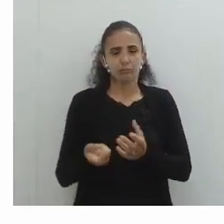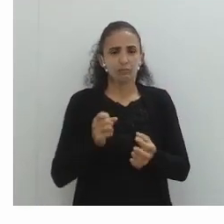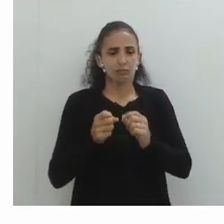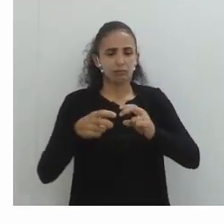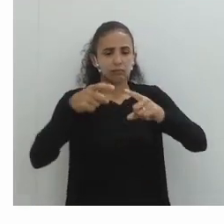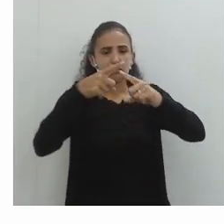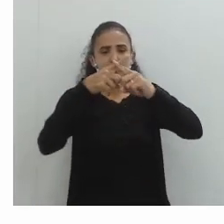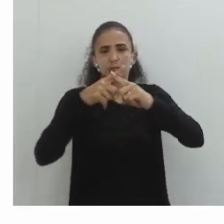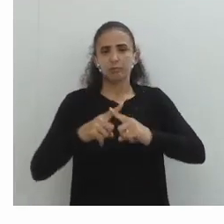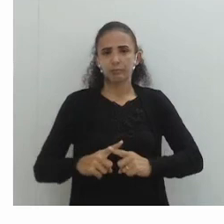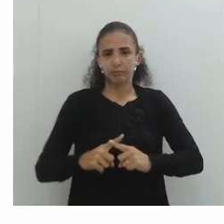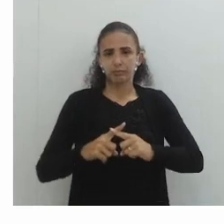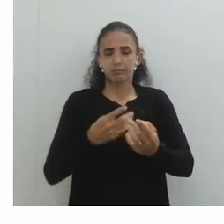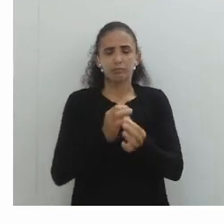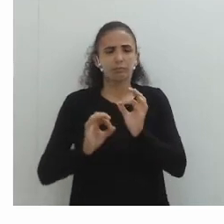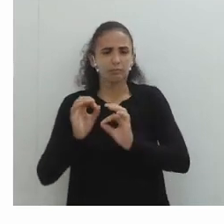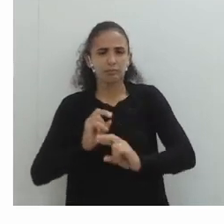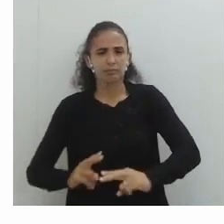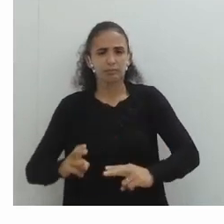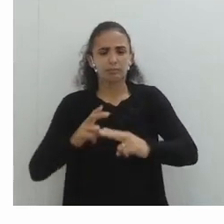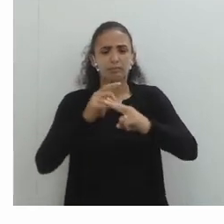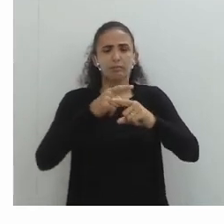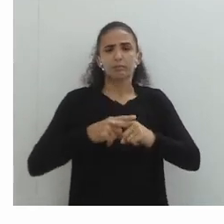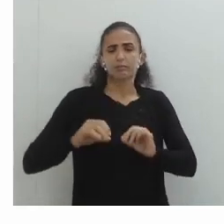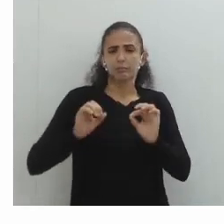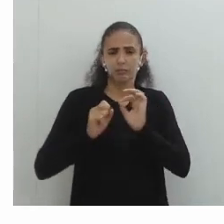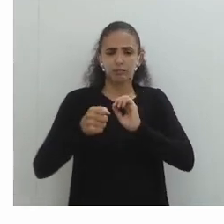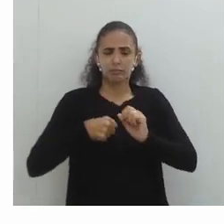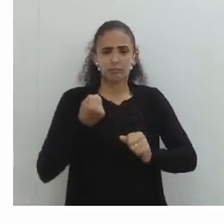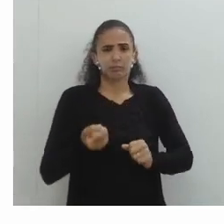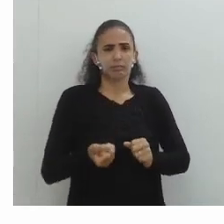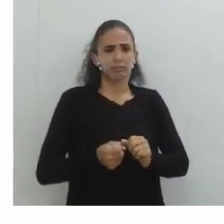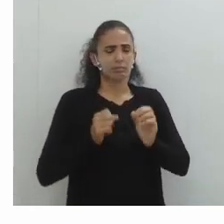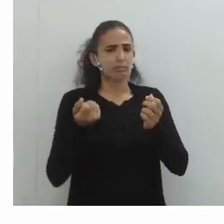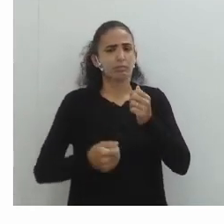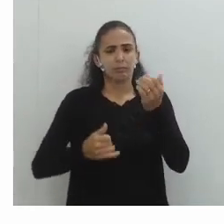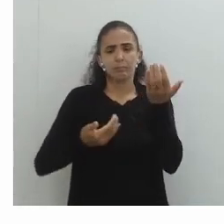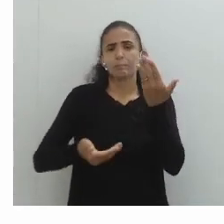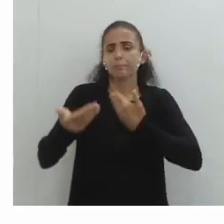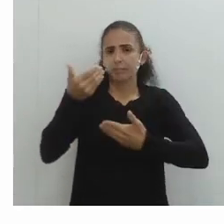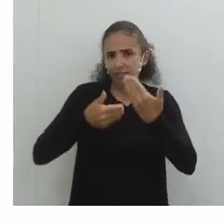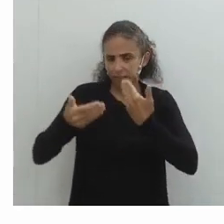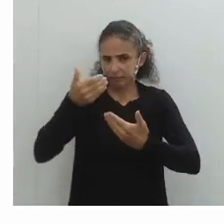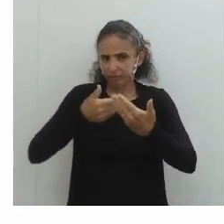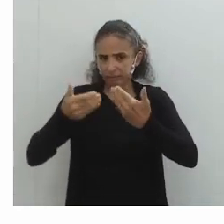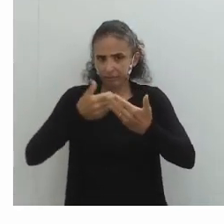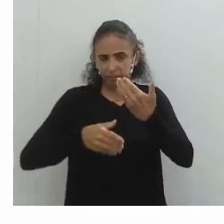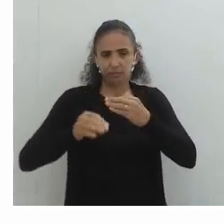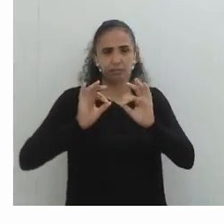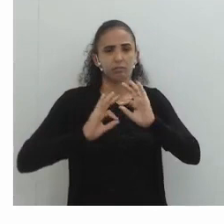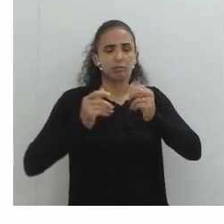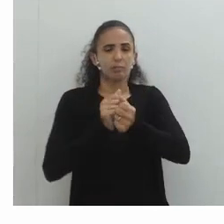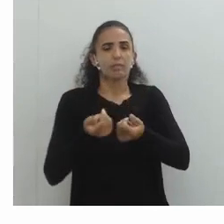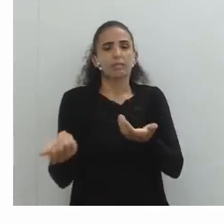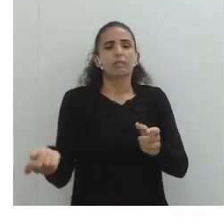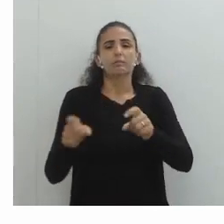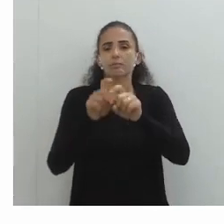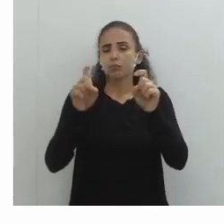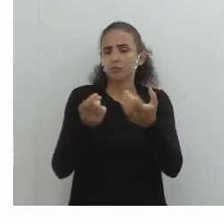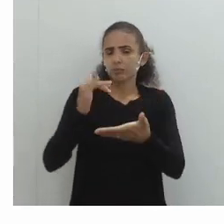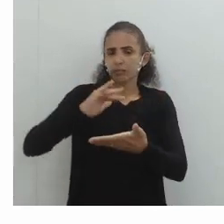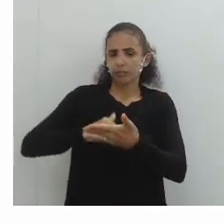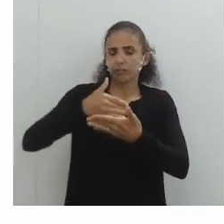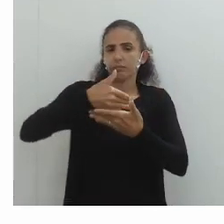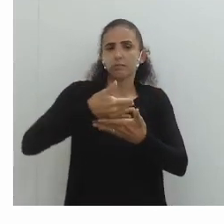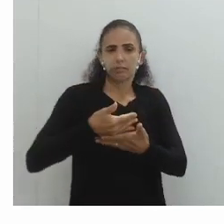ofensivo, ou o campo defensivo, ou o campo do ataque. Se eu jogo, eu sou o ataque, mas o computador é a defesa,